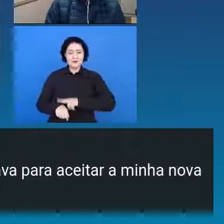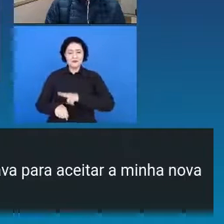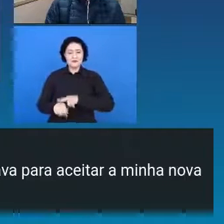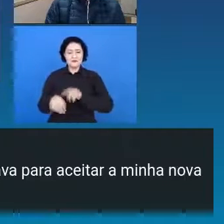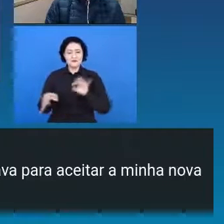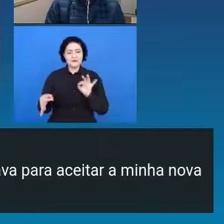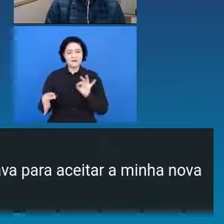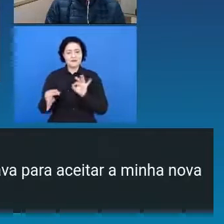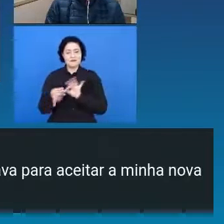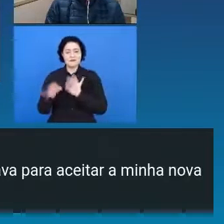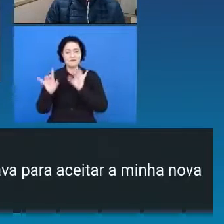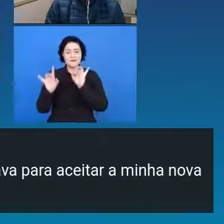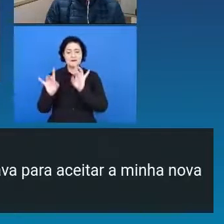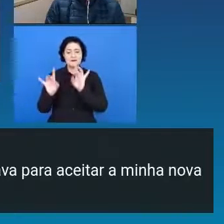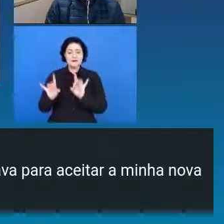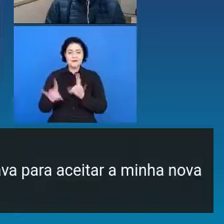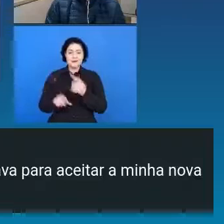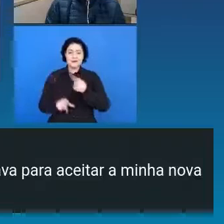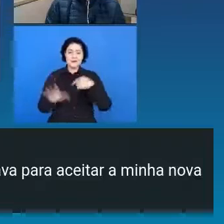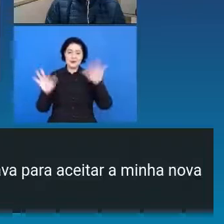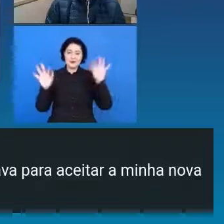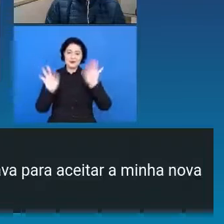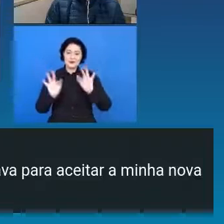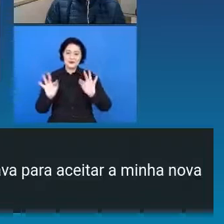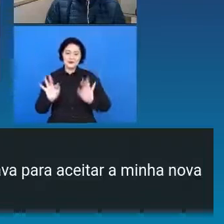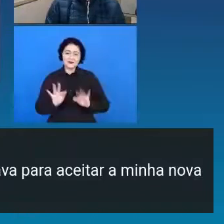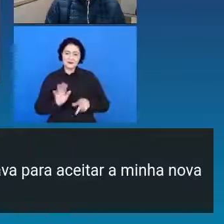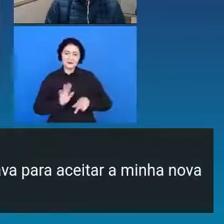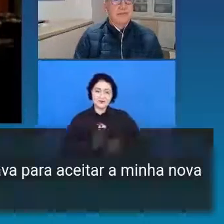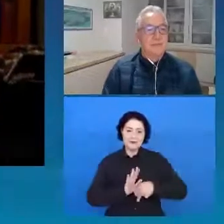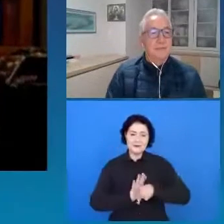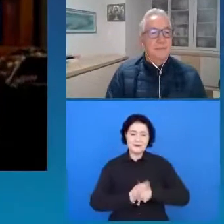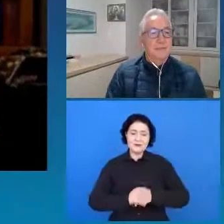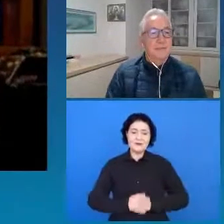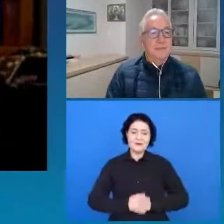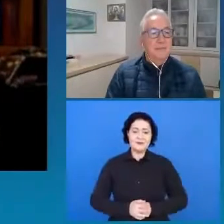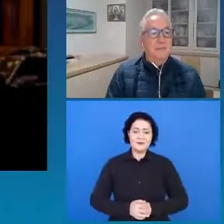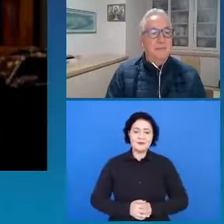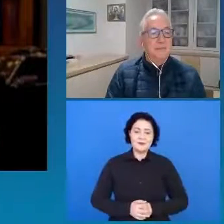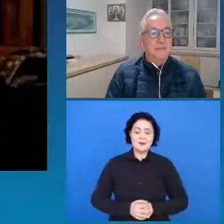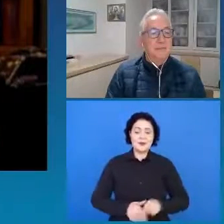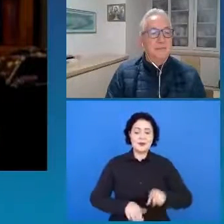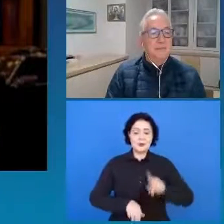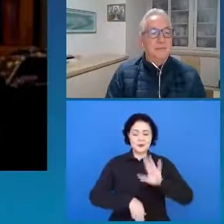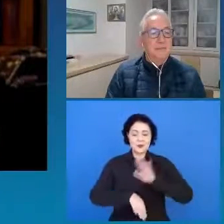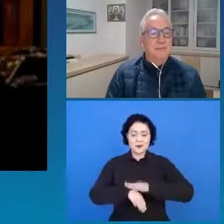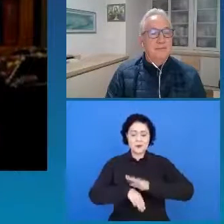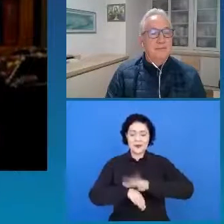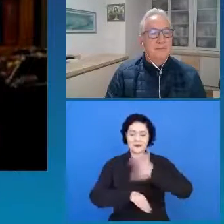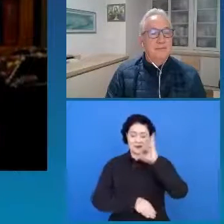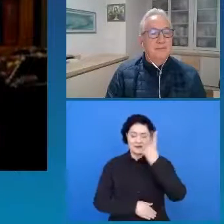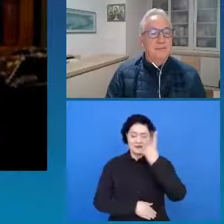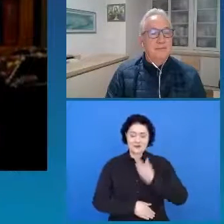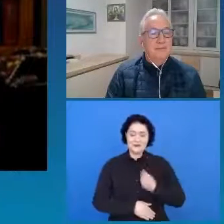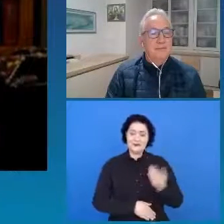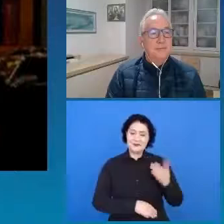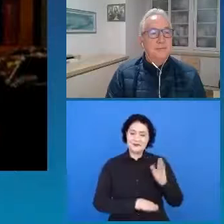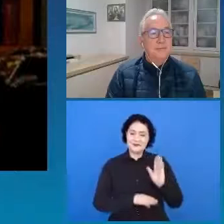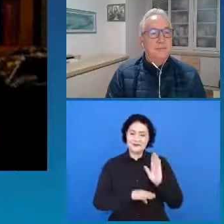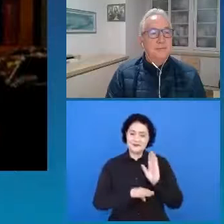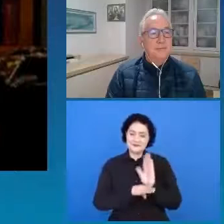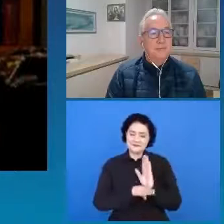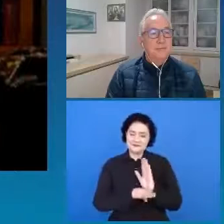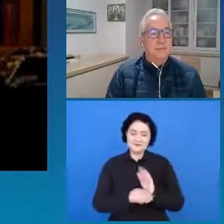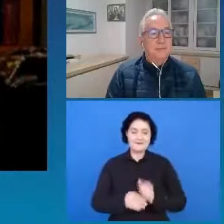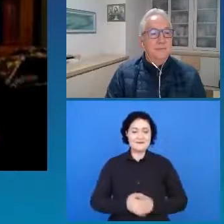muito delicado Ficamos felizes por saber o que o Momento Espírita pode me ajudar ele é